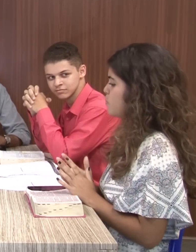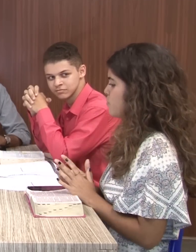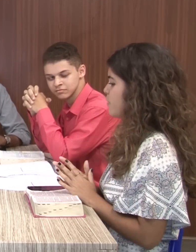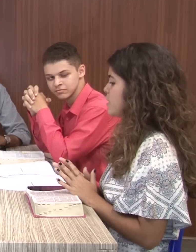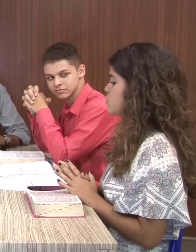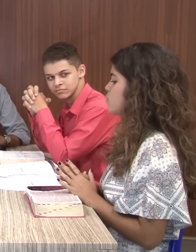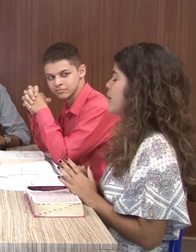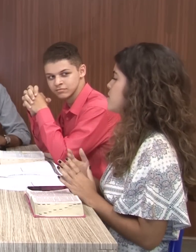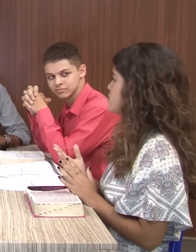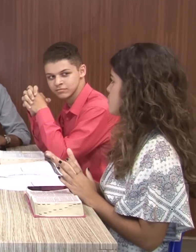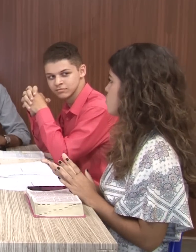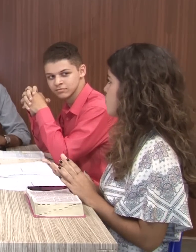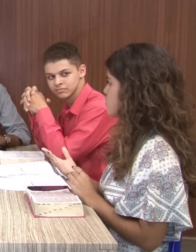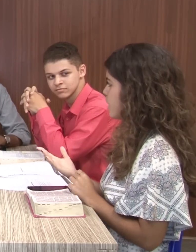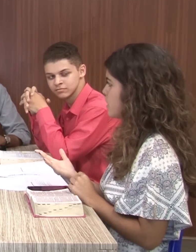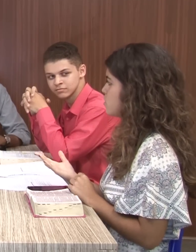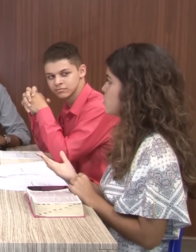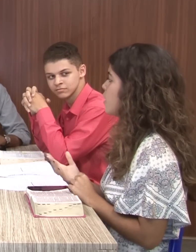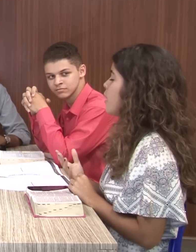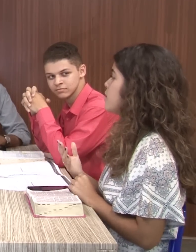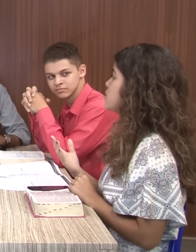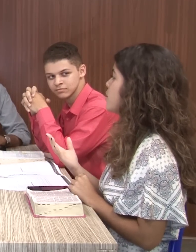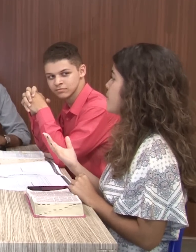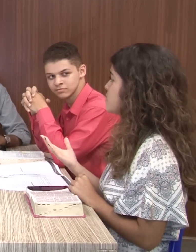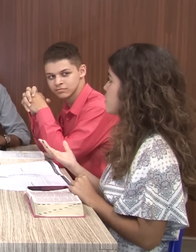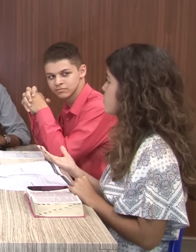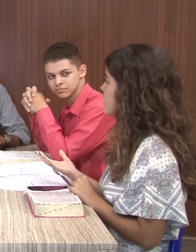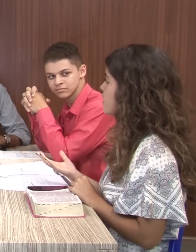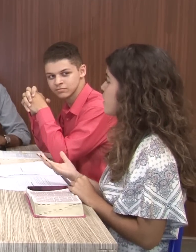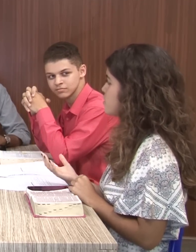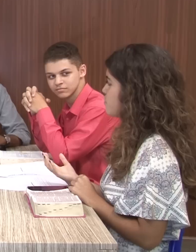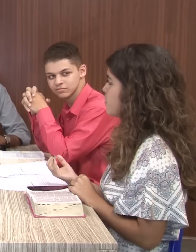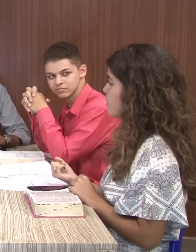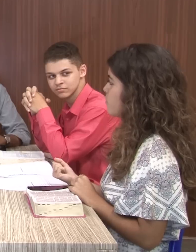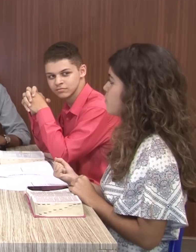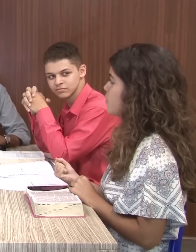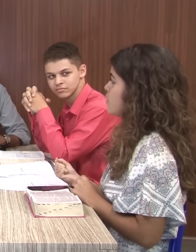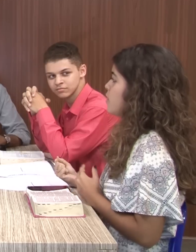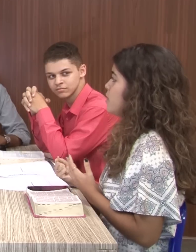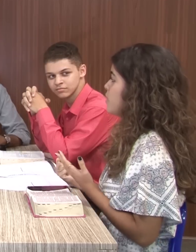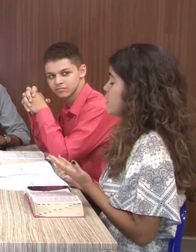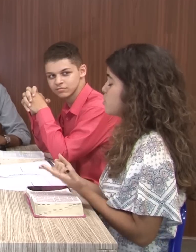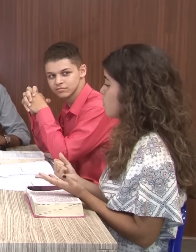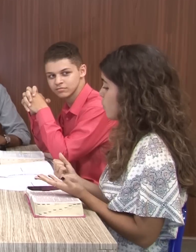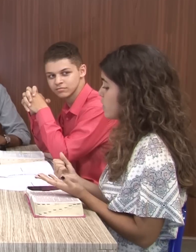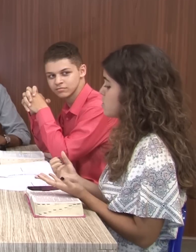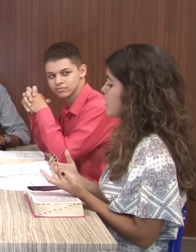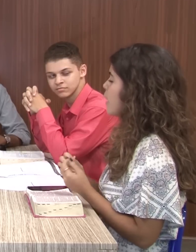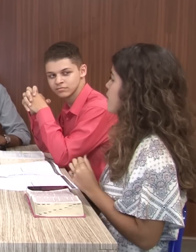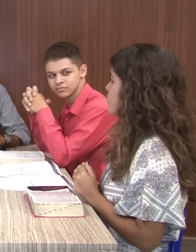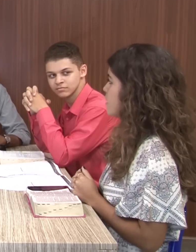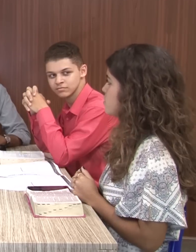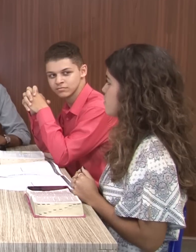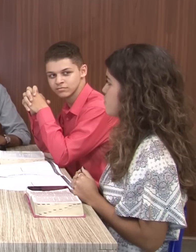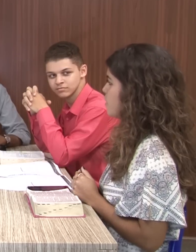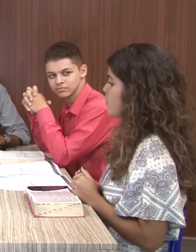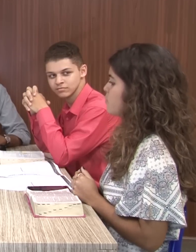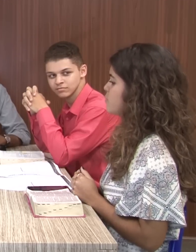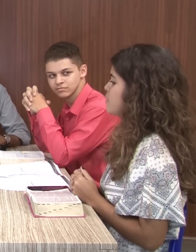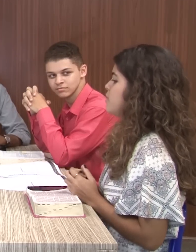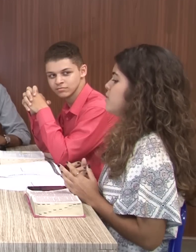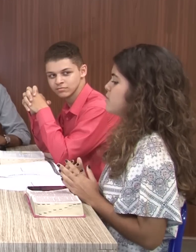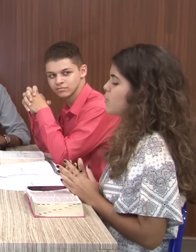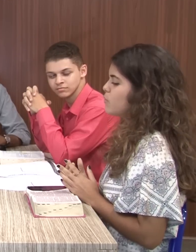no sentido profético, as 5 prudentes, elas representam a igreja fiel e as loucas, a igreja